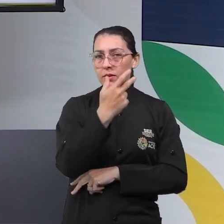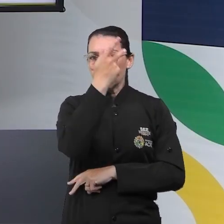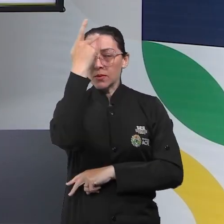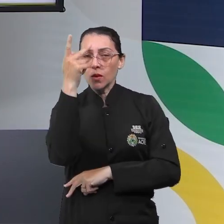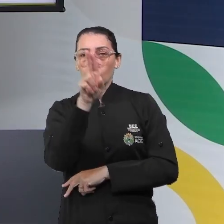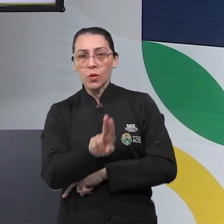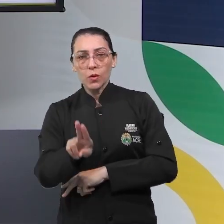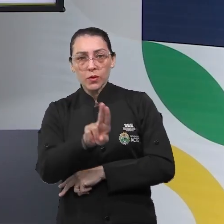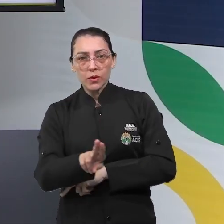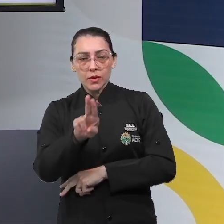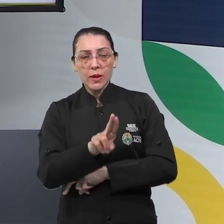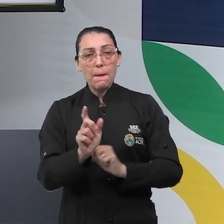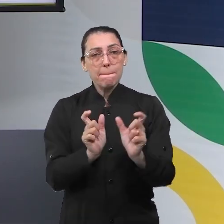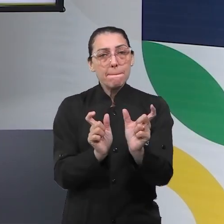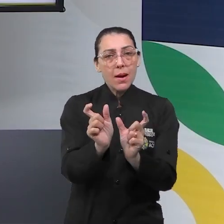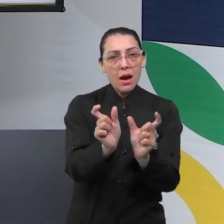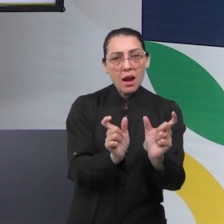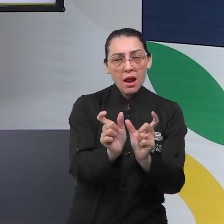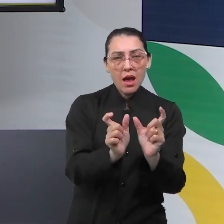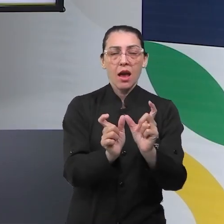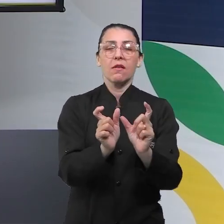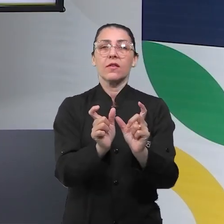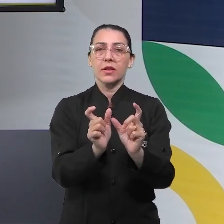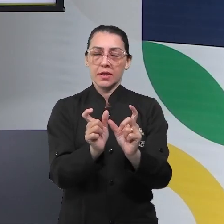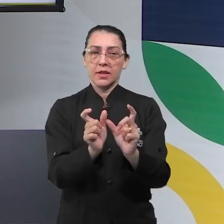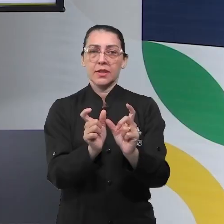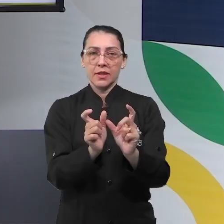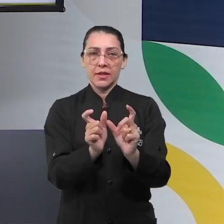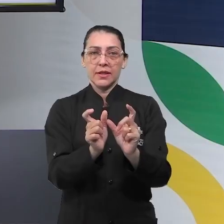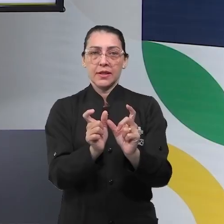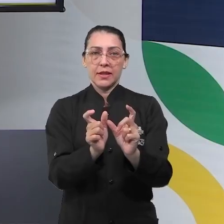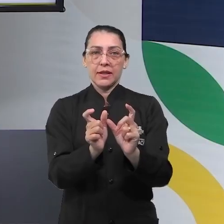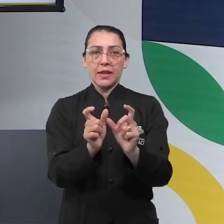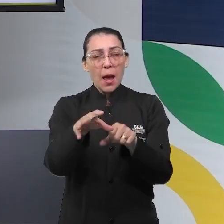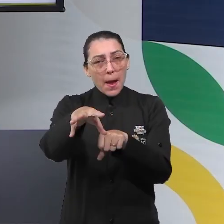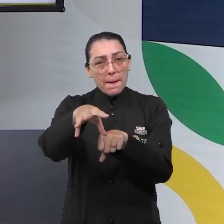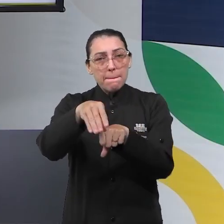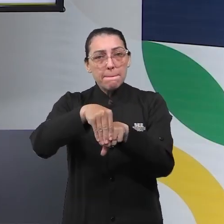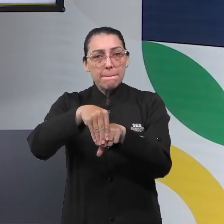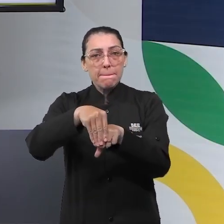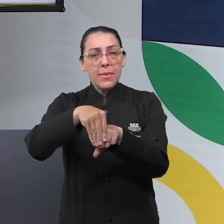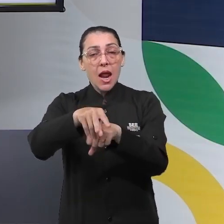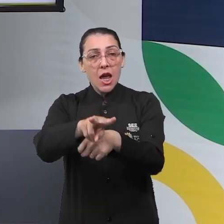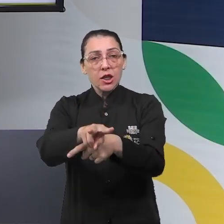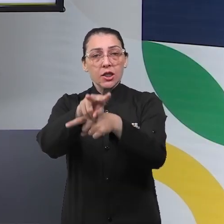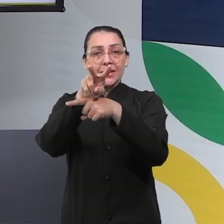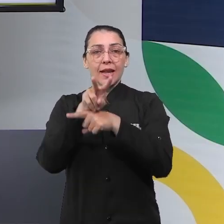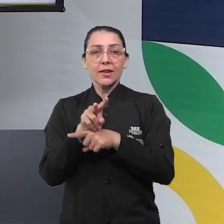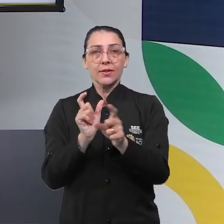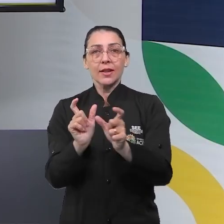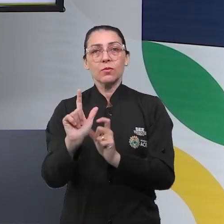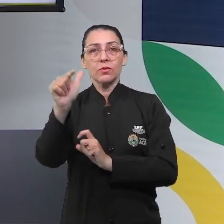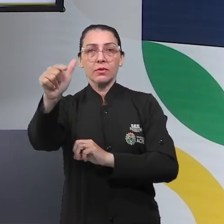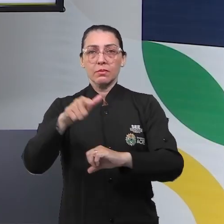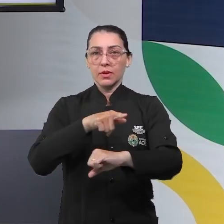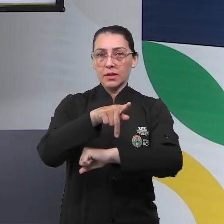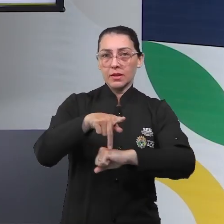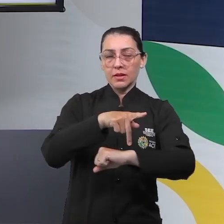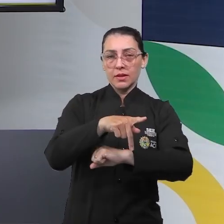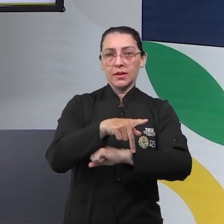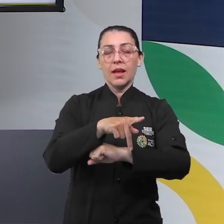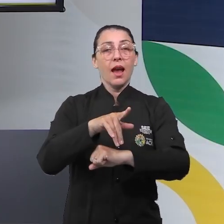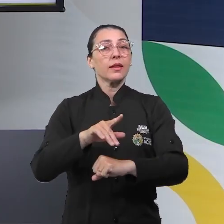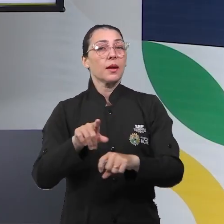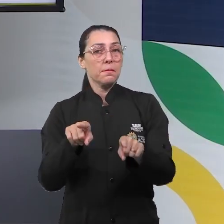pessoas utilizam palavras e acabam, entre aspas, pegando emprestado esses termos de outros países. E